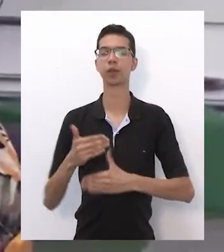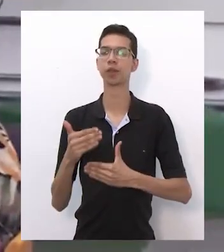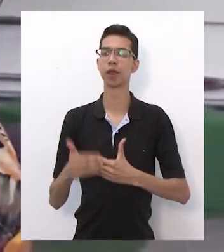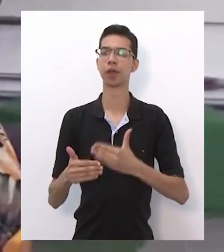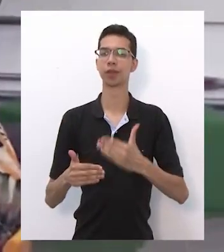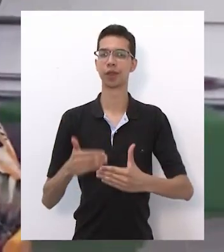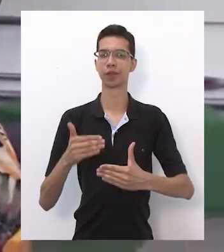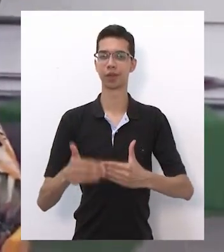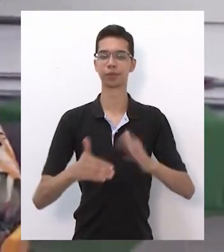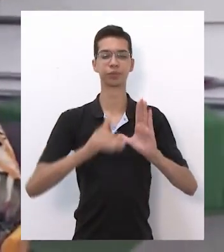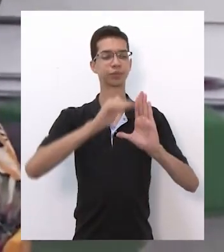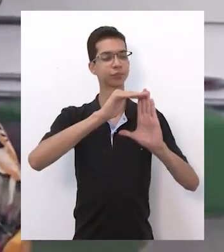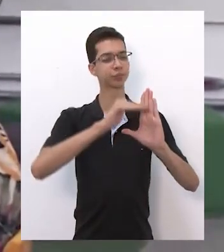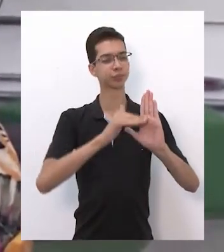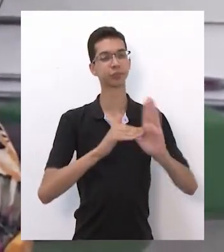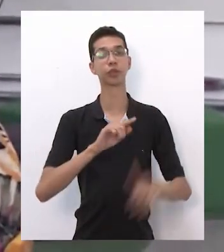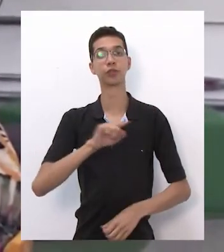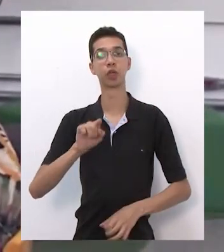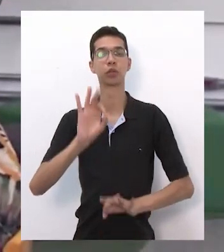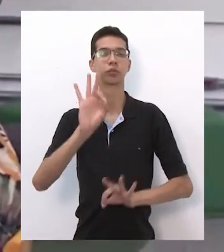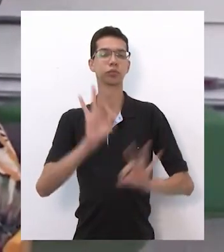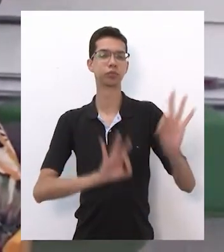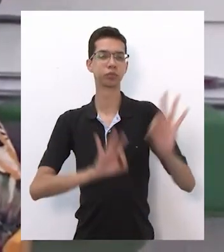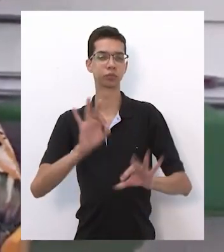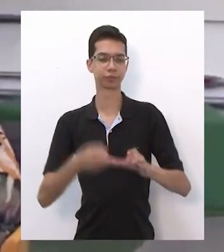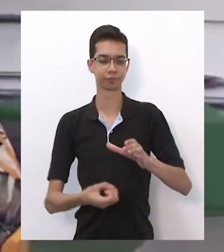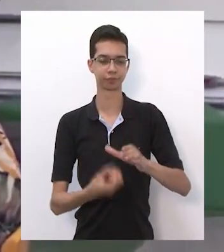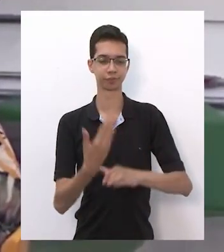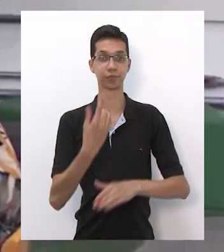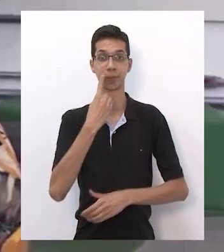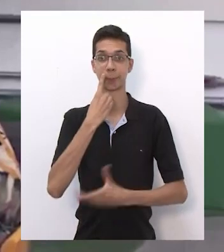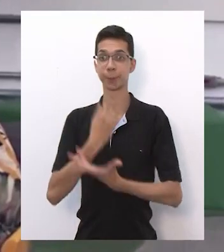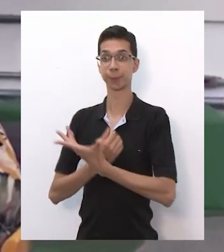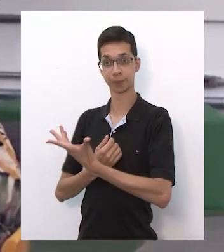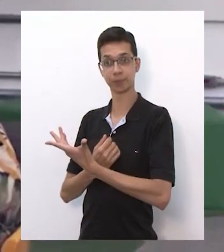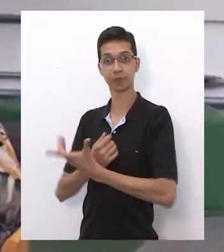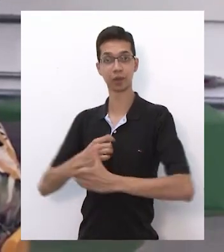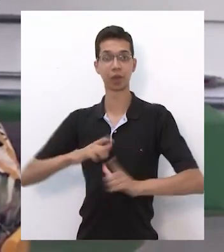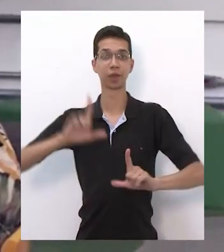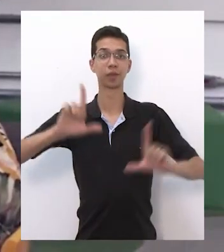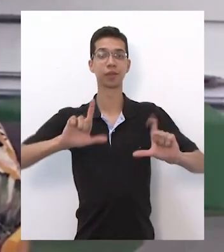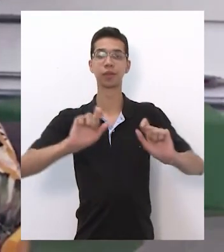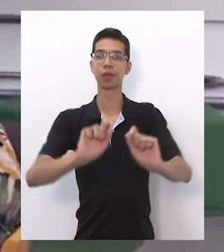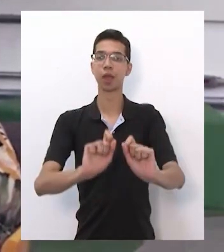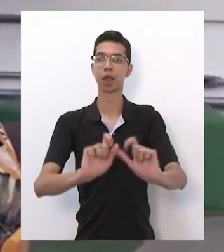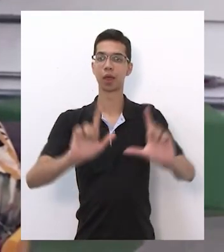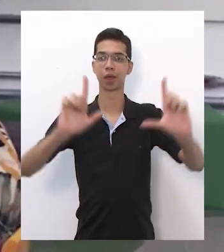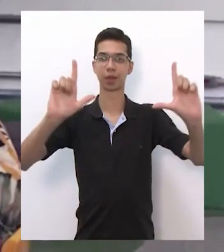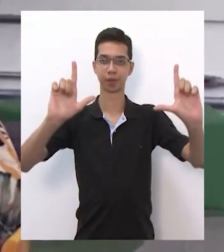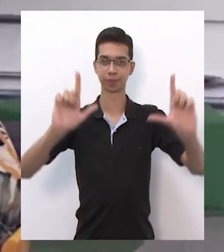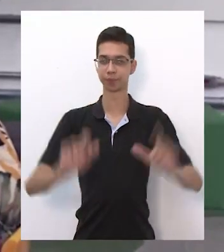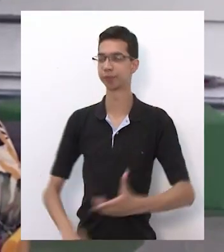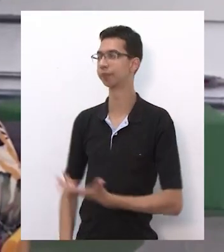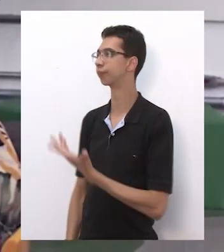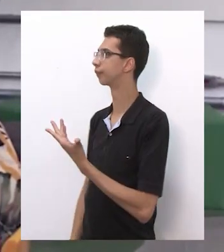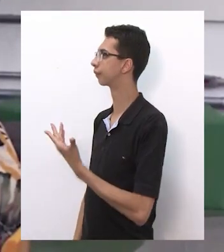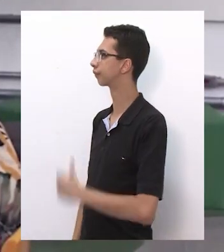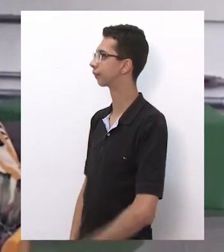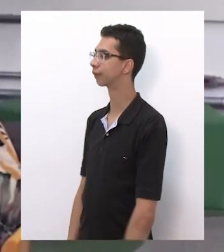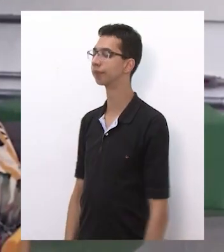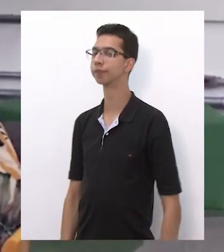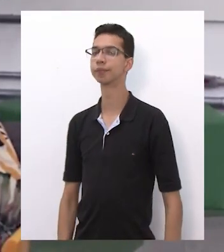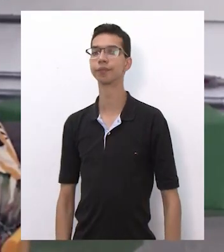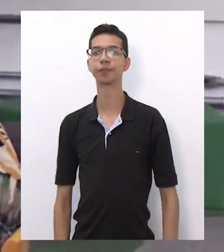para fazer essa construção. Então vocês estão nessa tela aqui aberta? Tá? Então o que é esse criador de códigos?